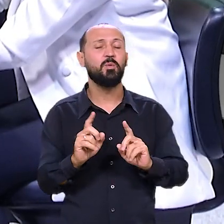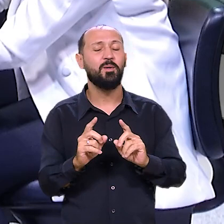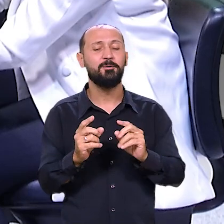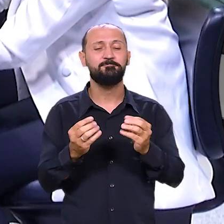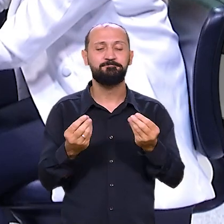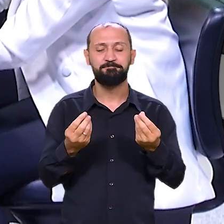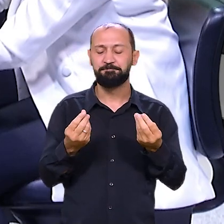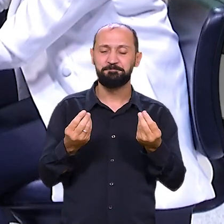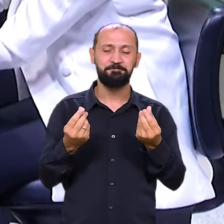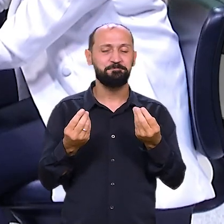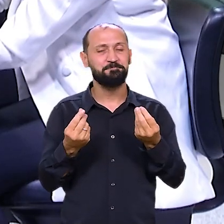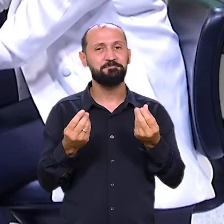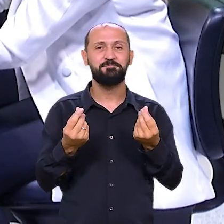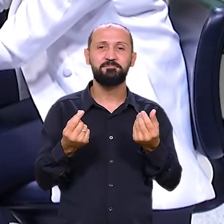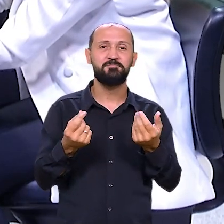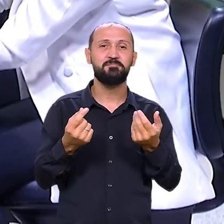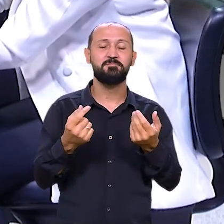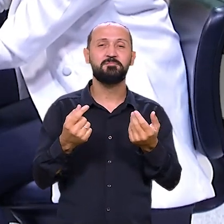são